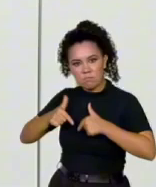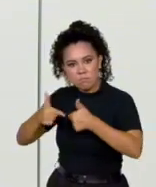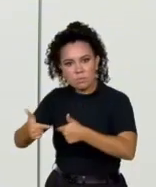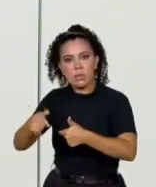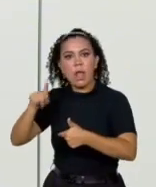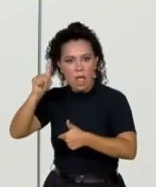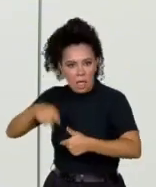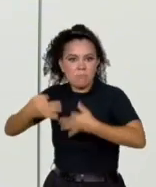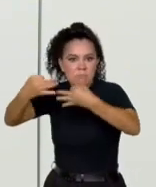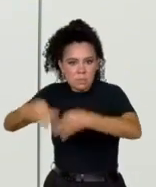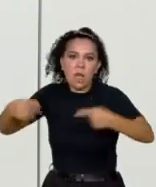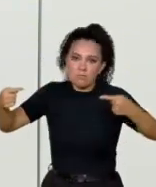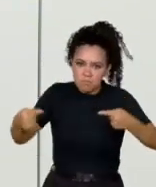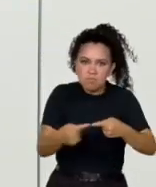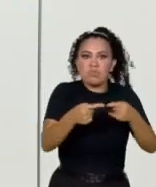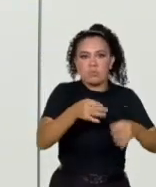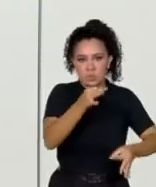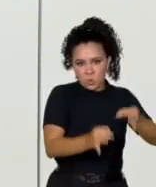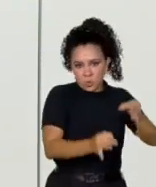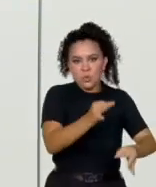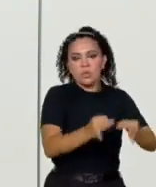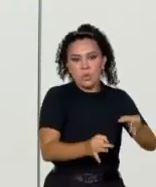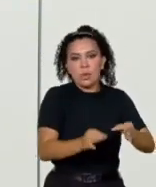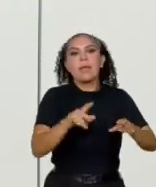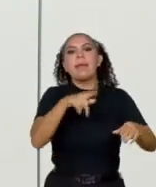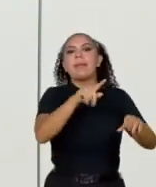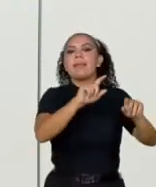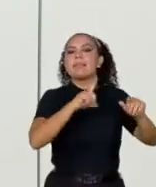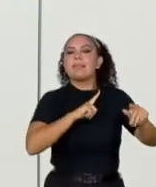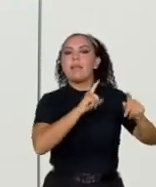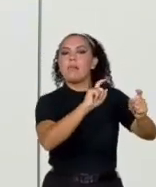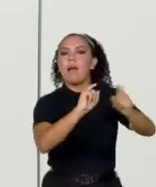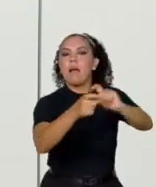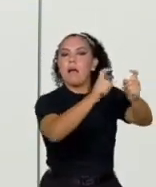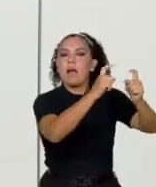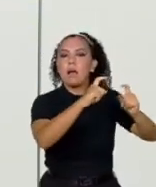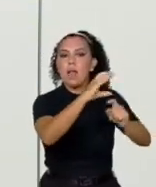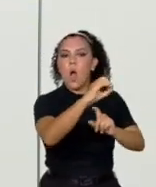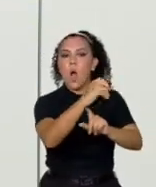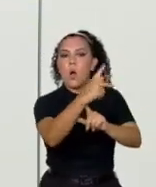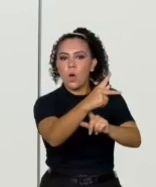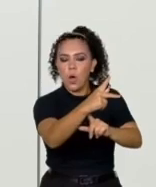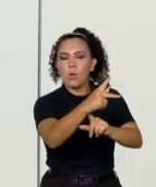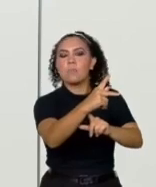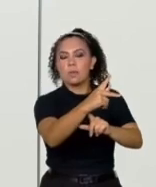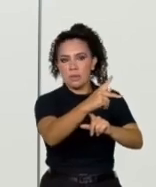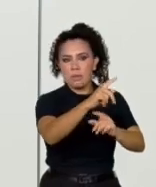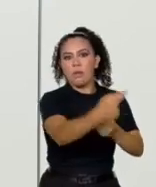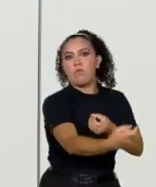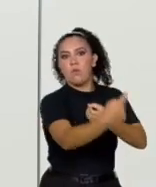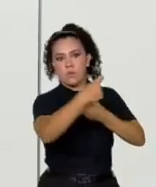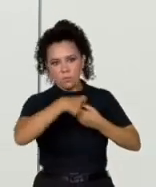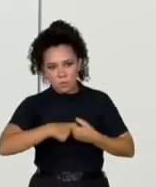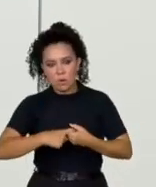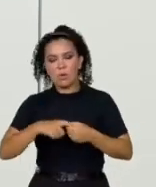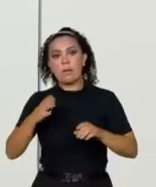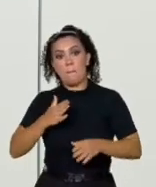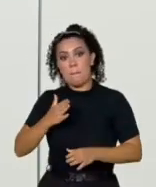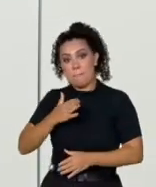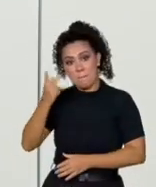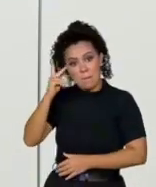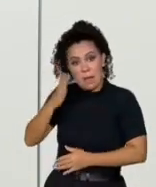vista jurídico, e na volta da COP, né, quando a reforma tributária, na minha opinião, já vai ter